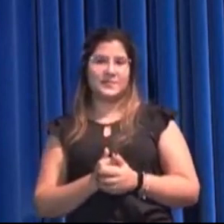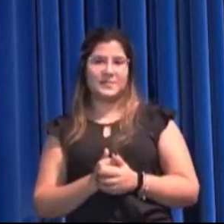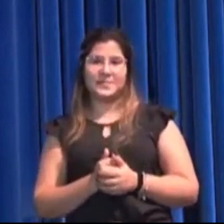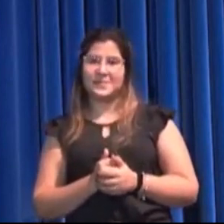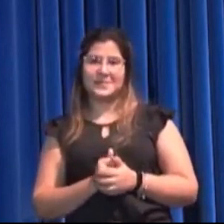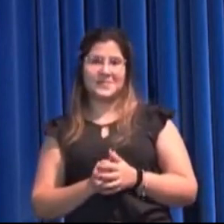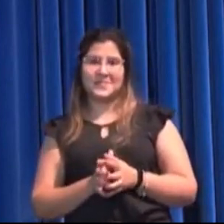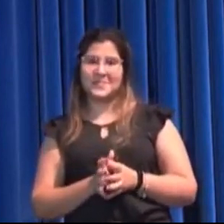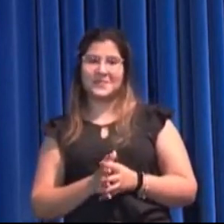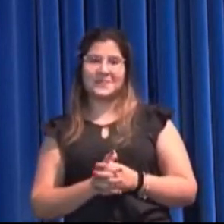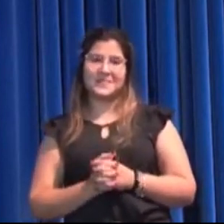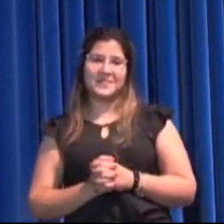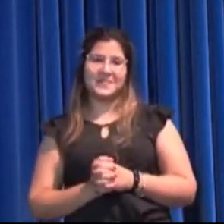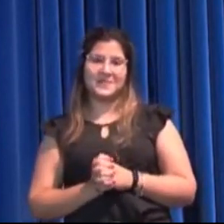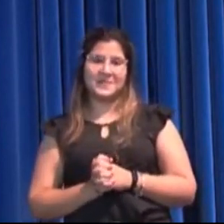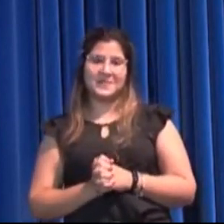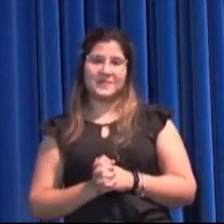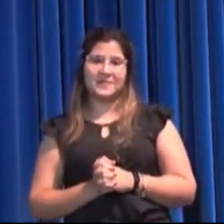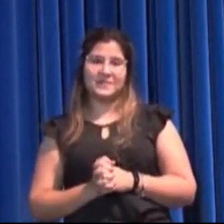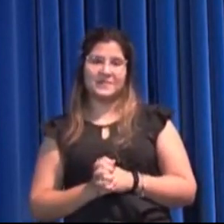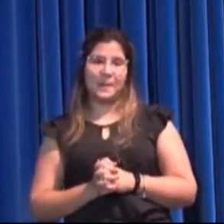Não.